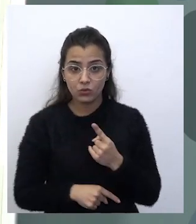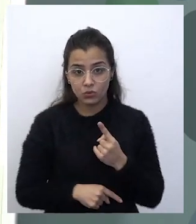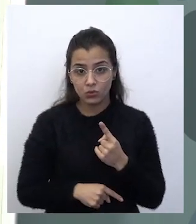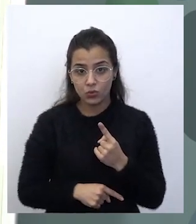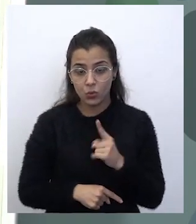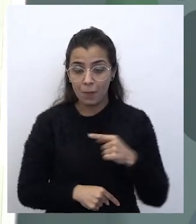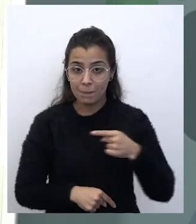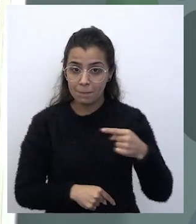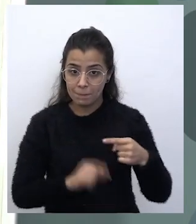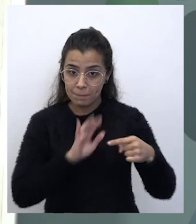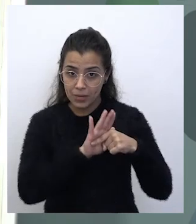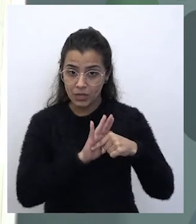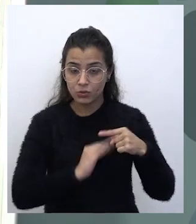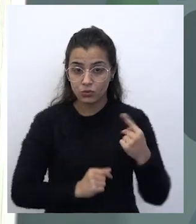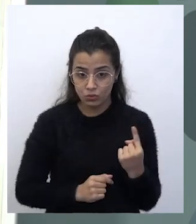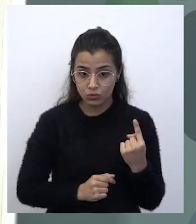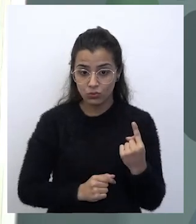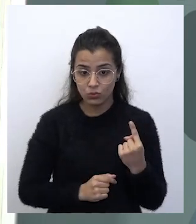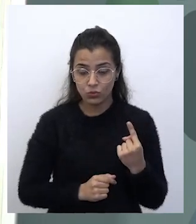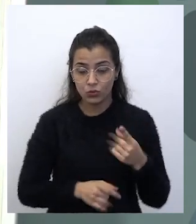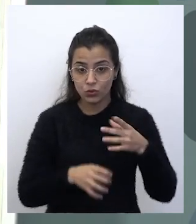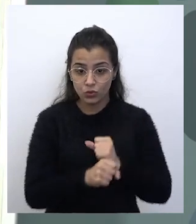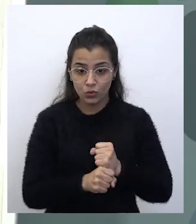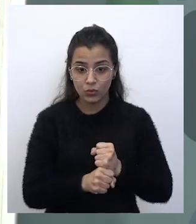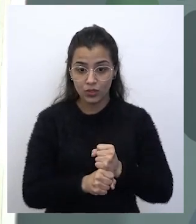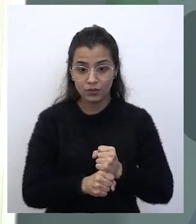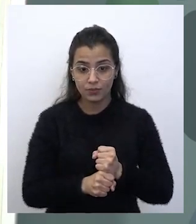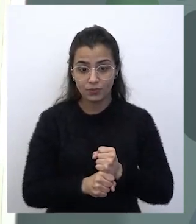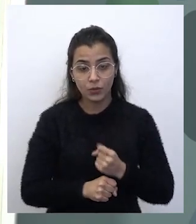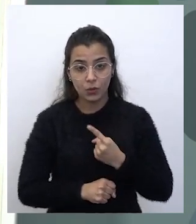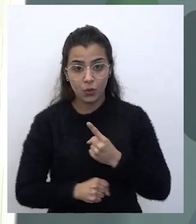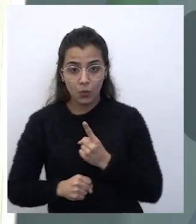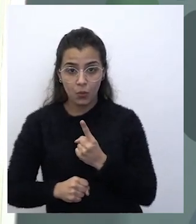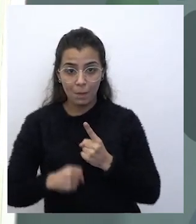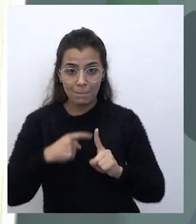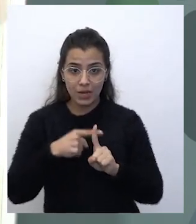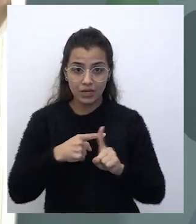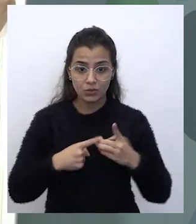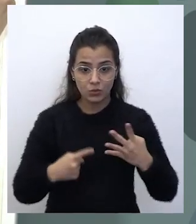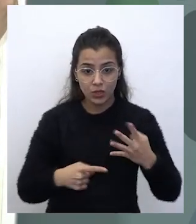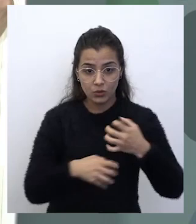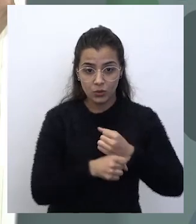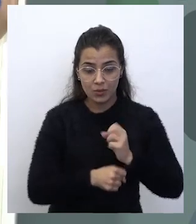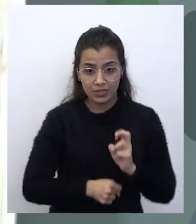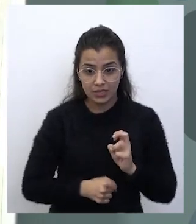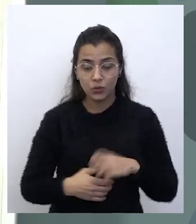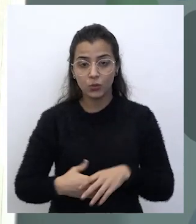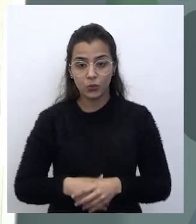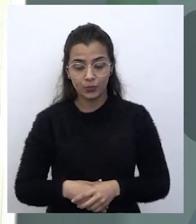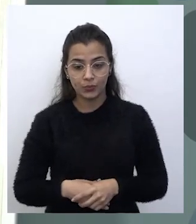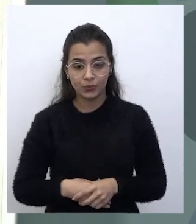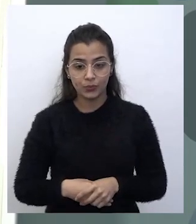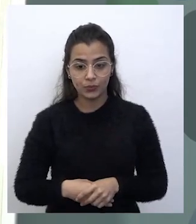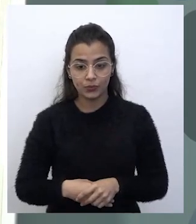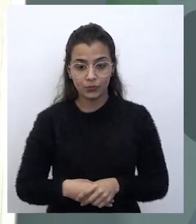1 vezes 1, 1. 1 mais 4, 5. Formando o par, menos 1 é 5. Aqui embaixo vai